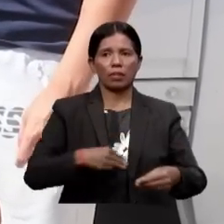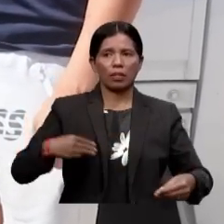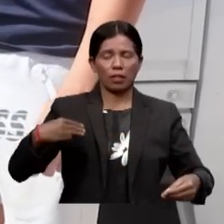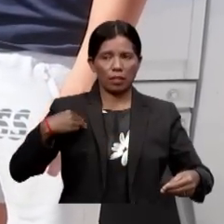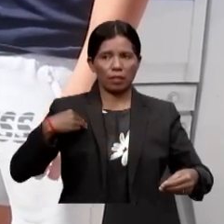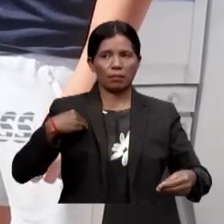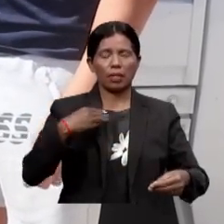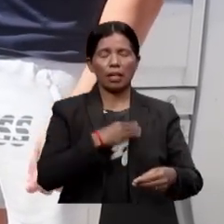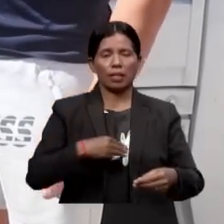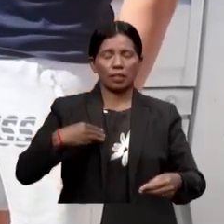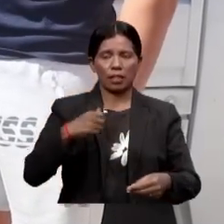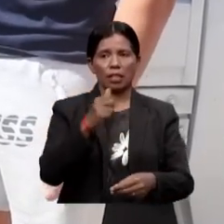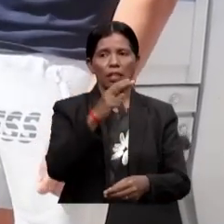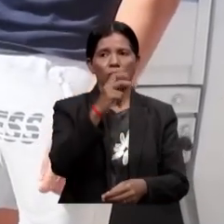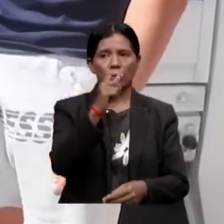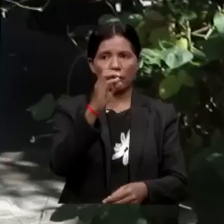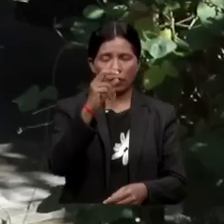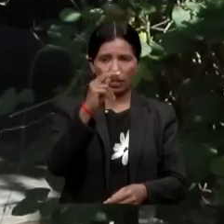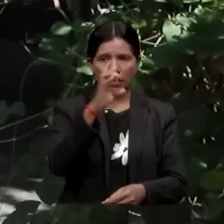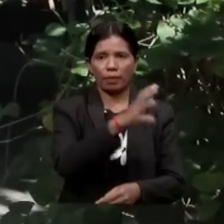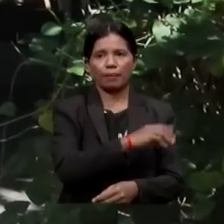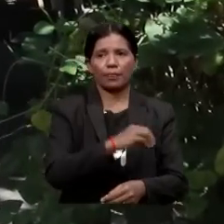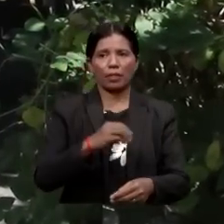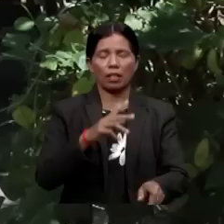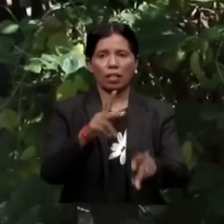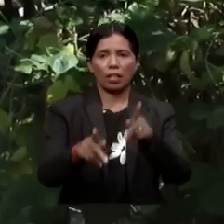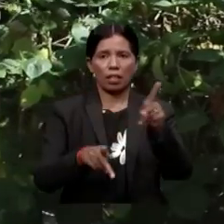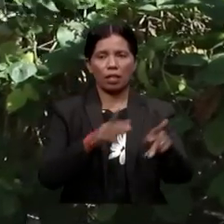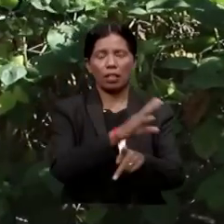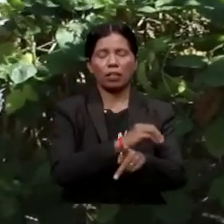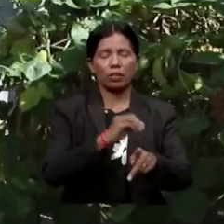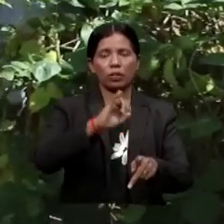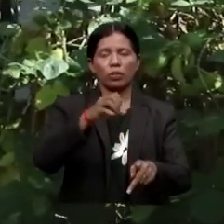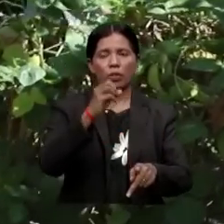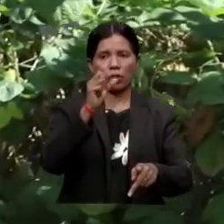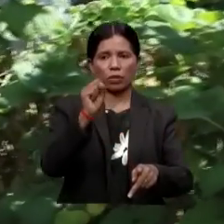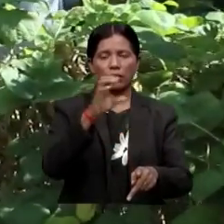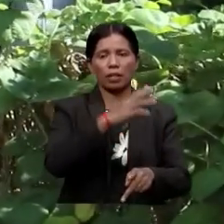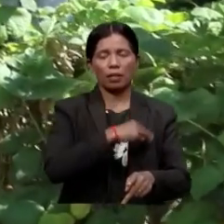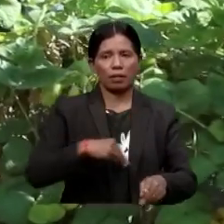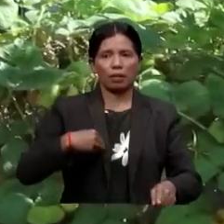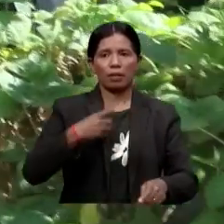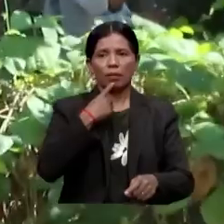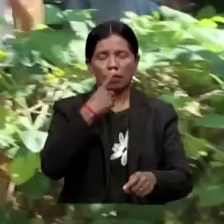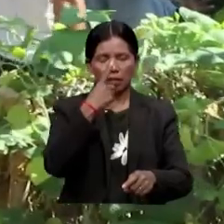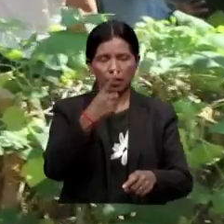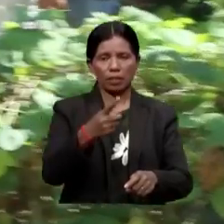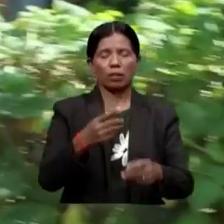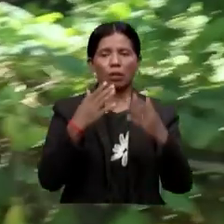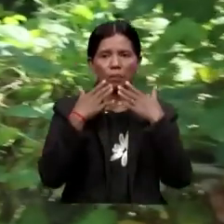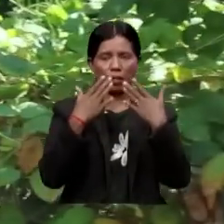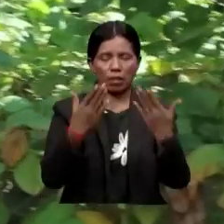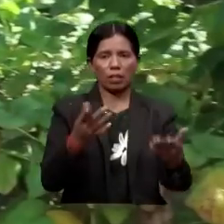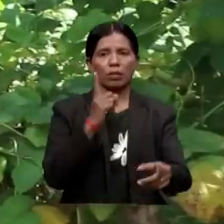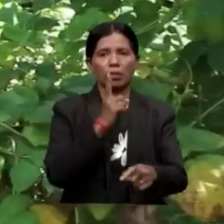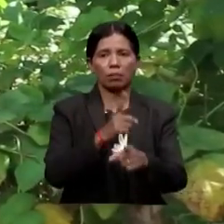Madre Antoneta Vaz. Superiora Comunidade de São José Taibesi, Madre Arsana Kumari Sinapa agradece a Tebes,